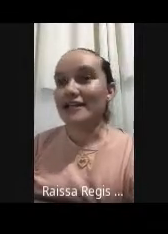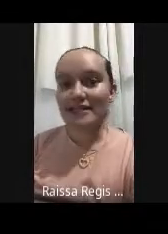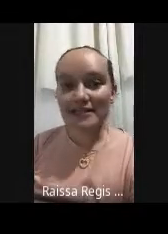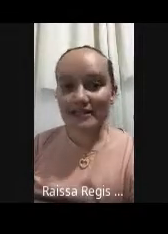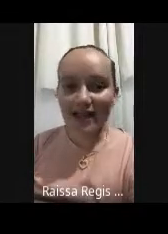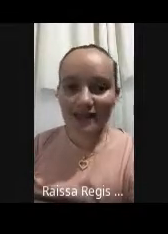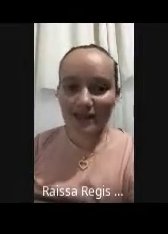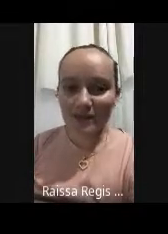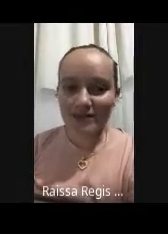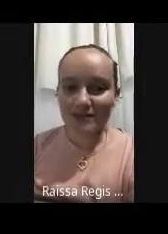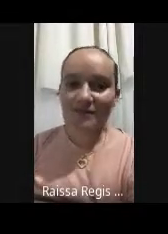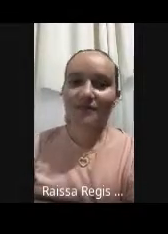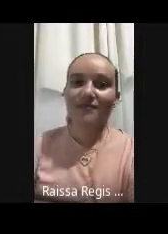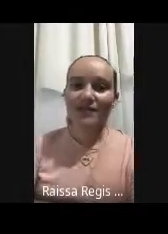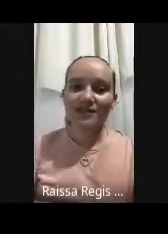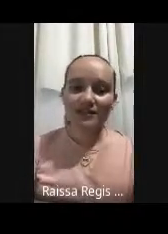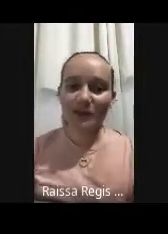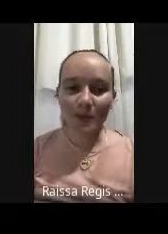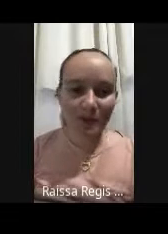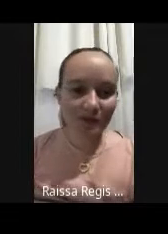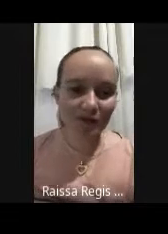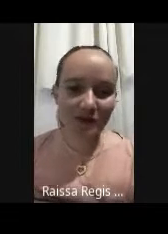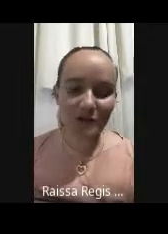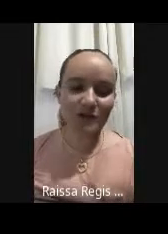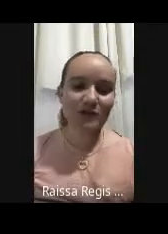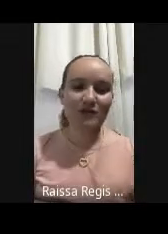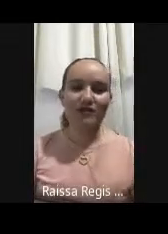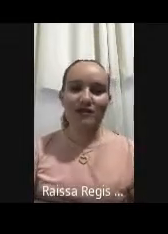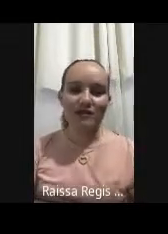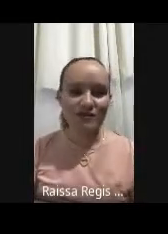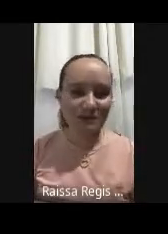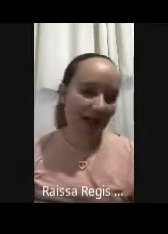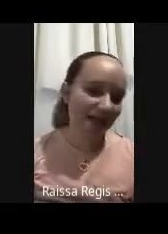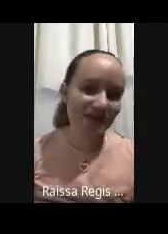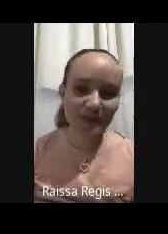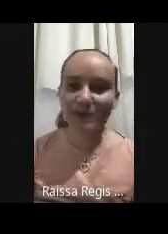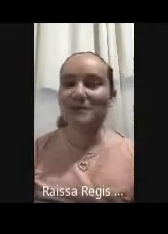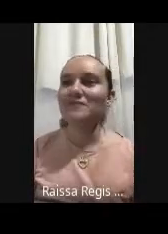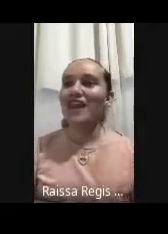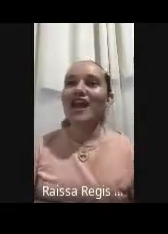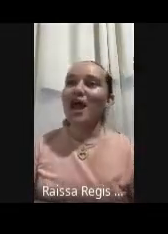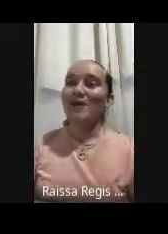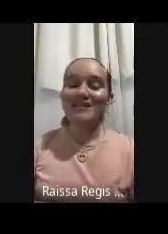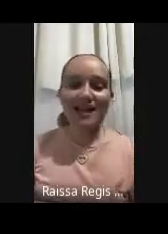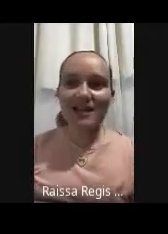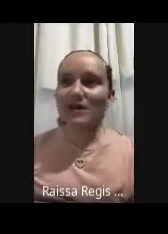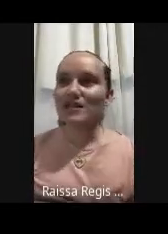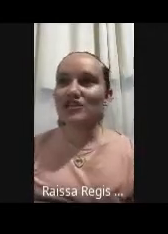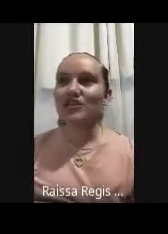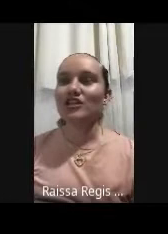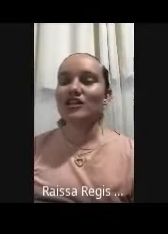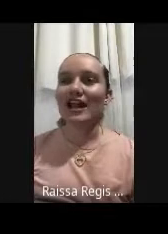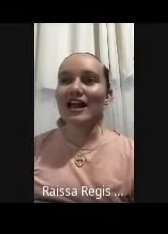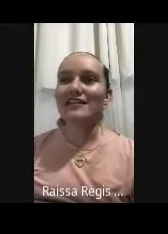E aí, assim, na Libras, não tem problema. Eu tô vendo algumas pessoas colocando aqui que não sabem nada, não tem problema. Mas na Libras, a